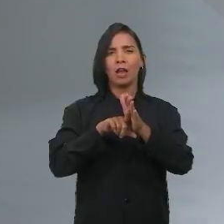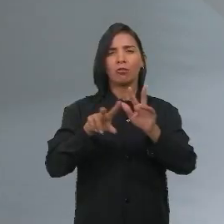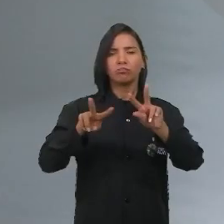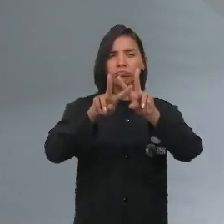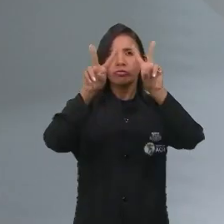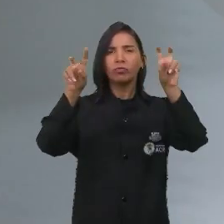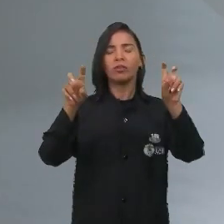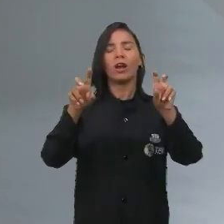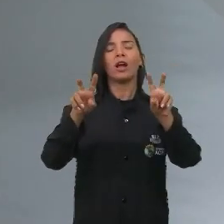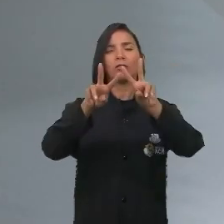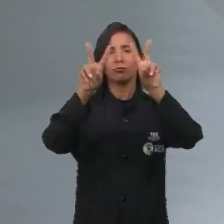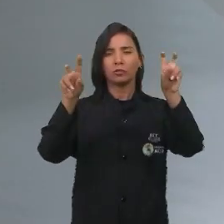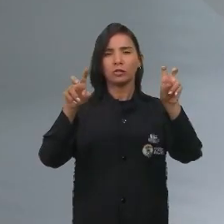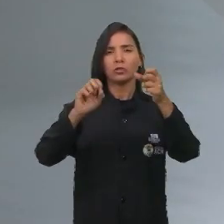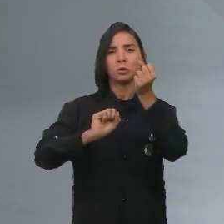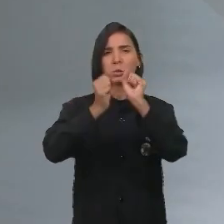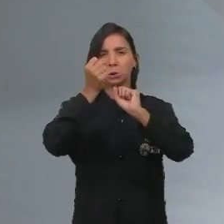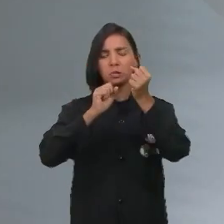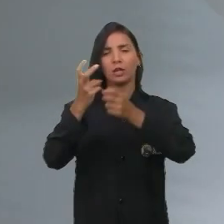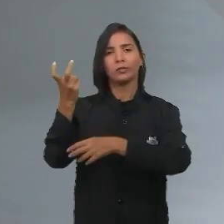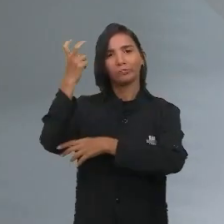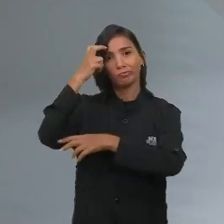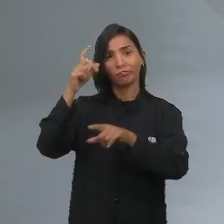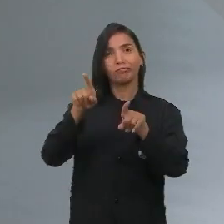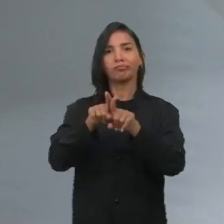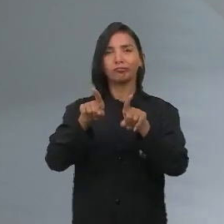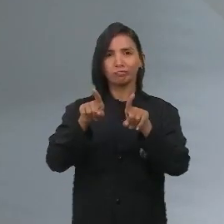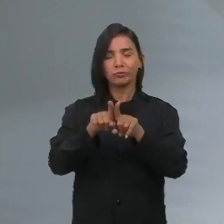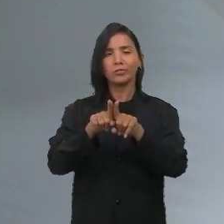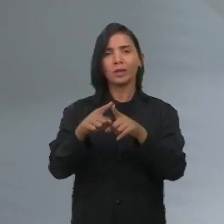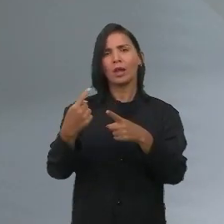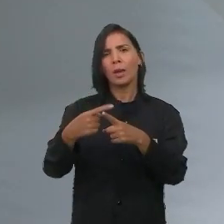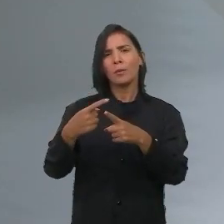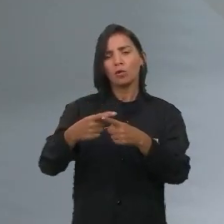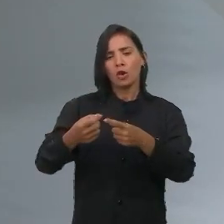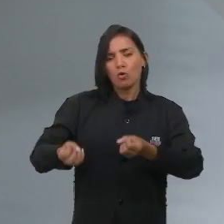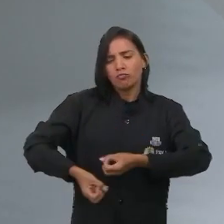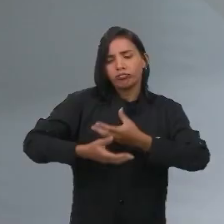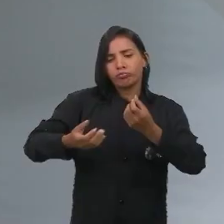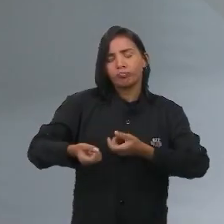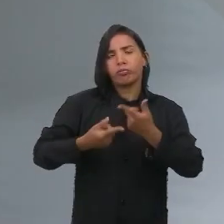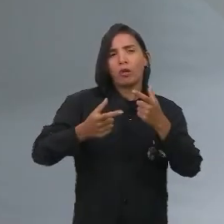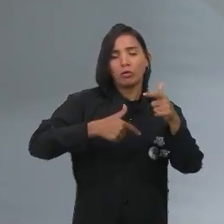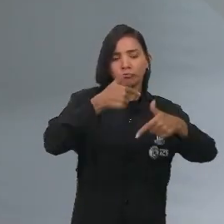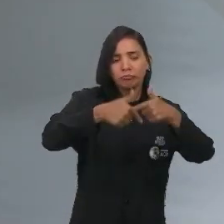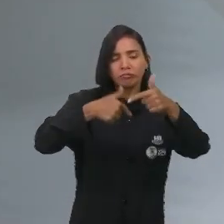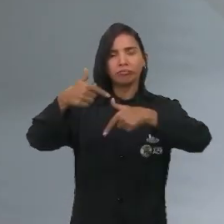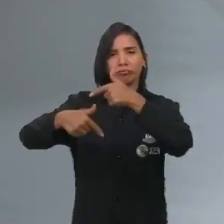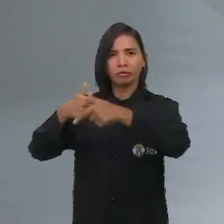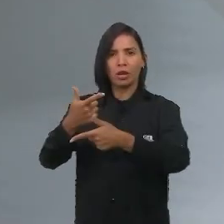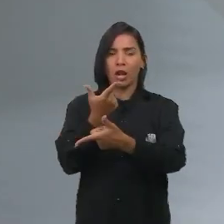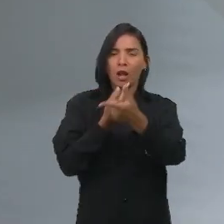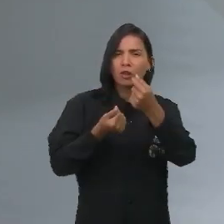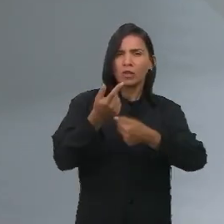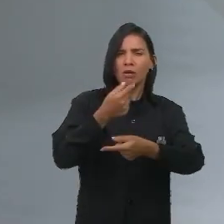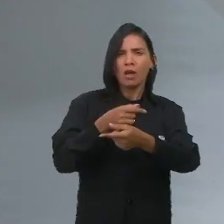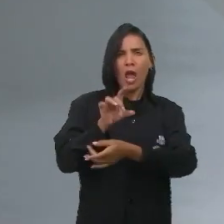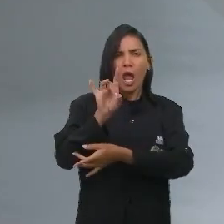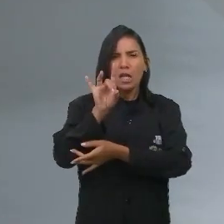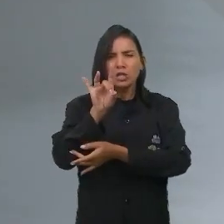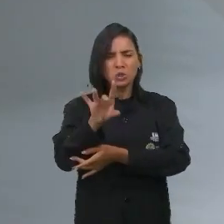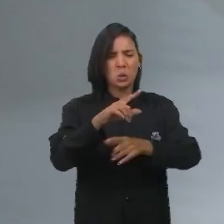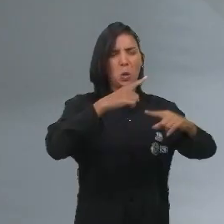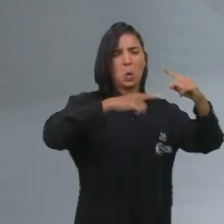indústria cultural. Então percebam que o modo de produção capitalista, ele não produz somente a mercadoria, que